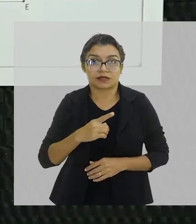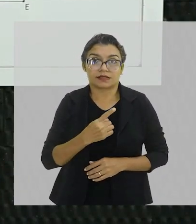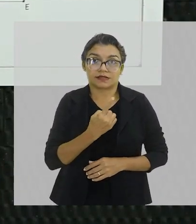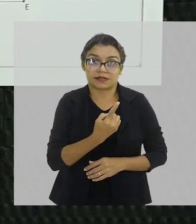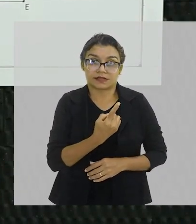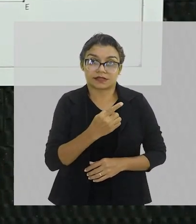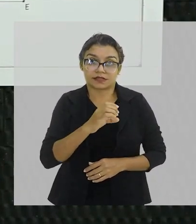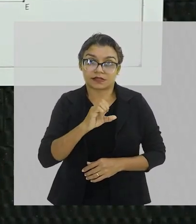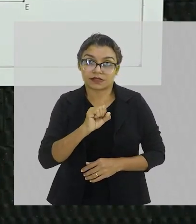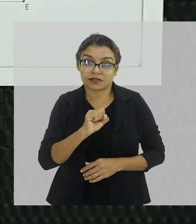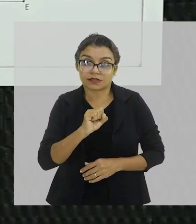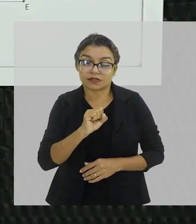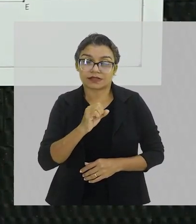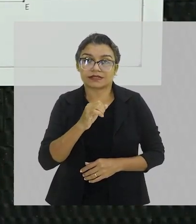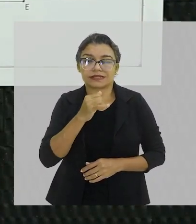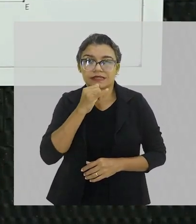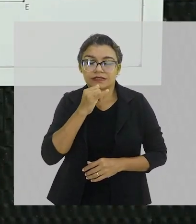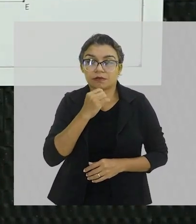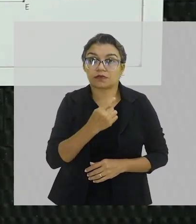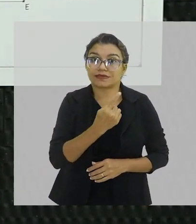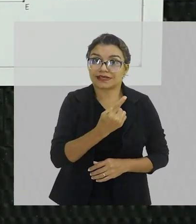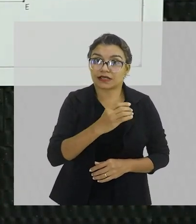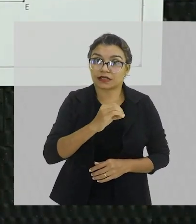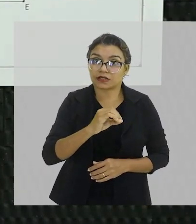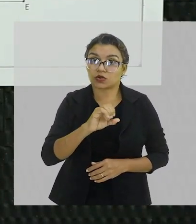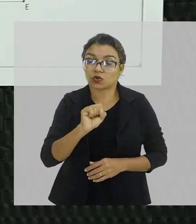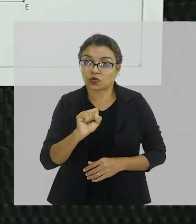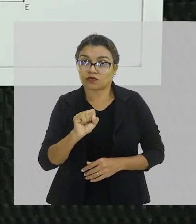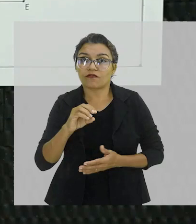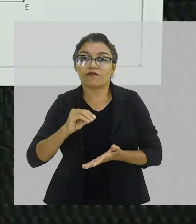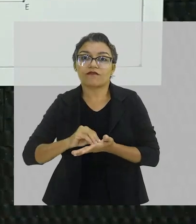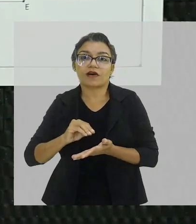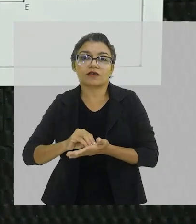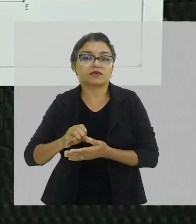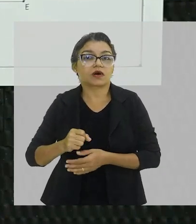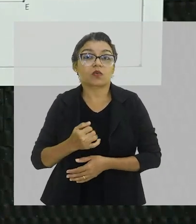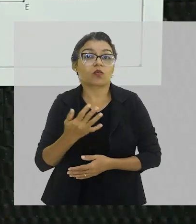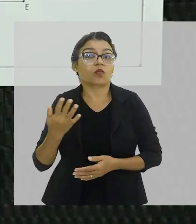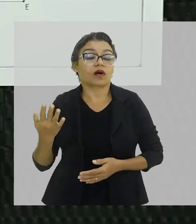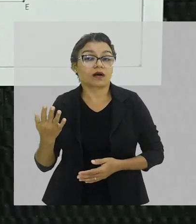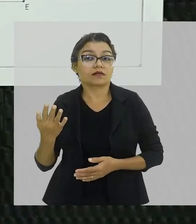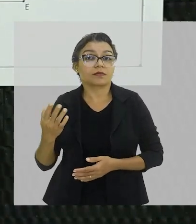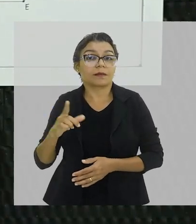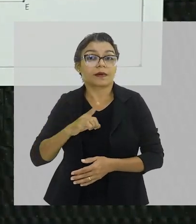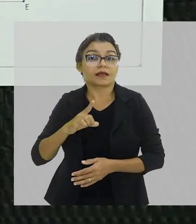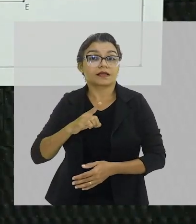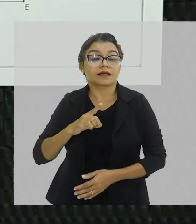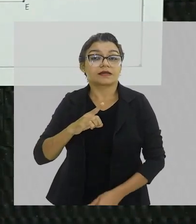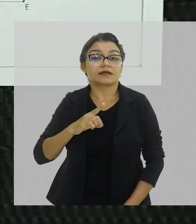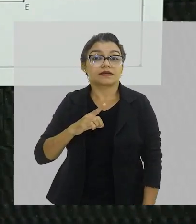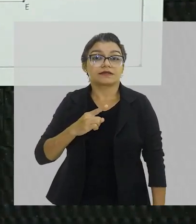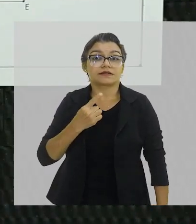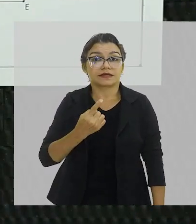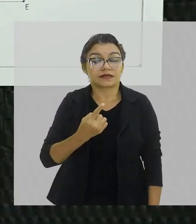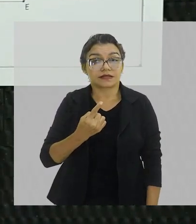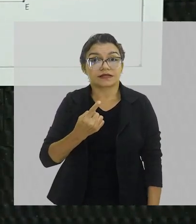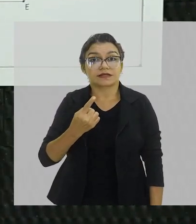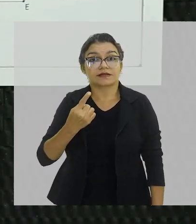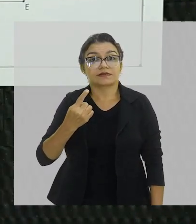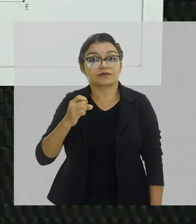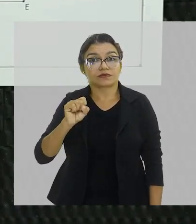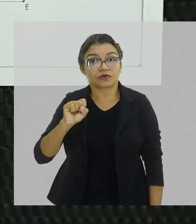108. Quanto é que falta para encontrar 180? Faltam, no caso, 72